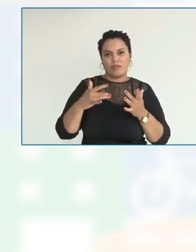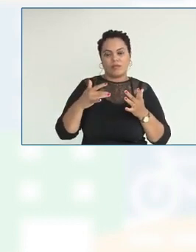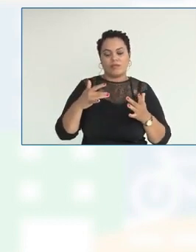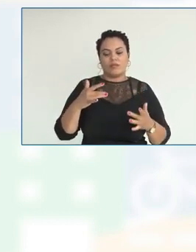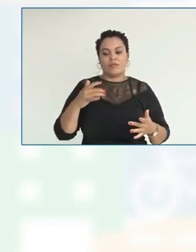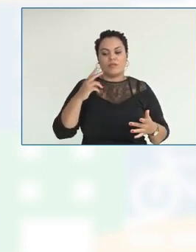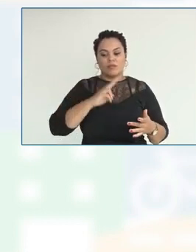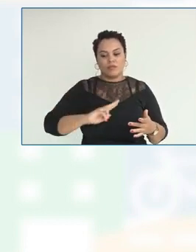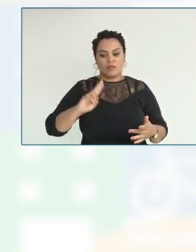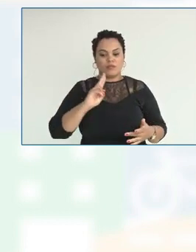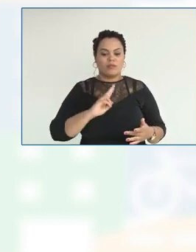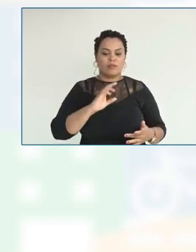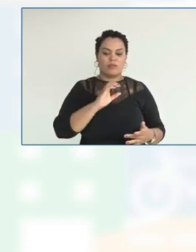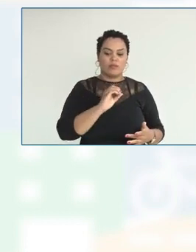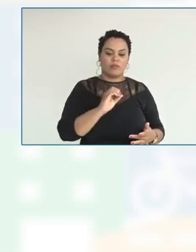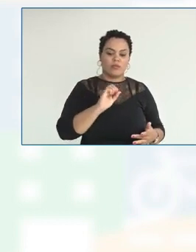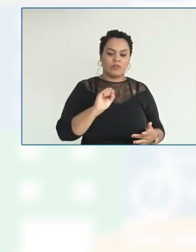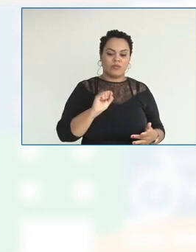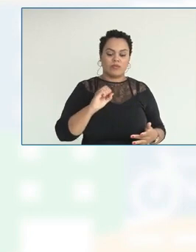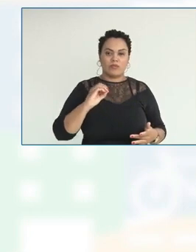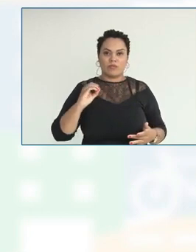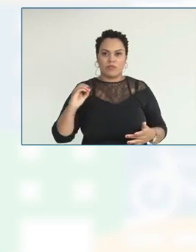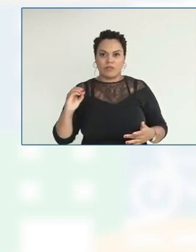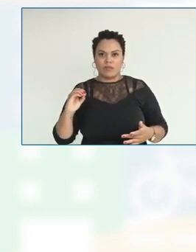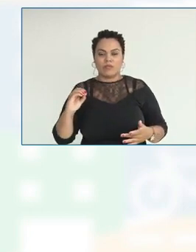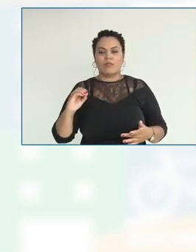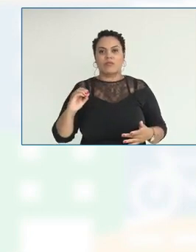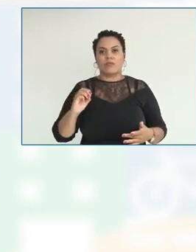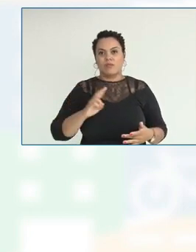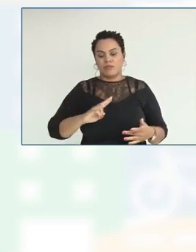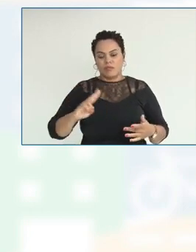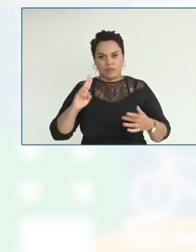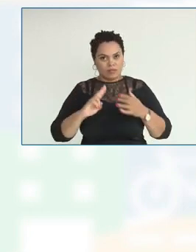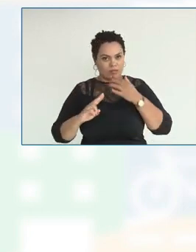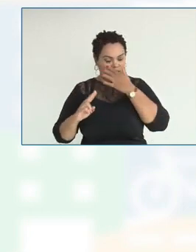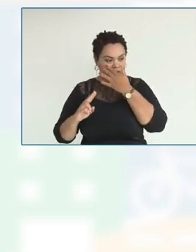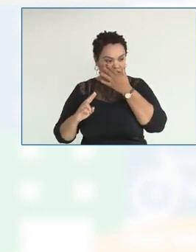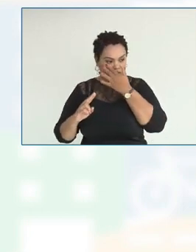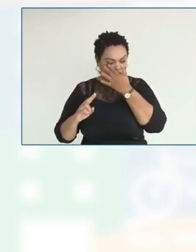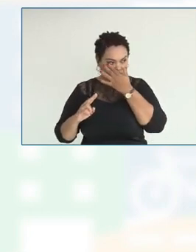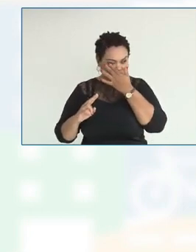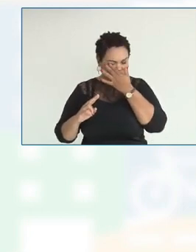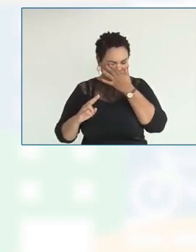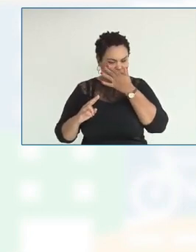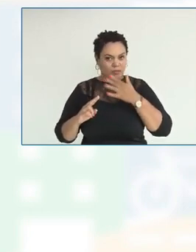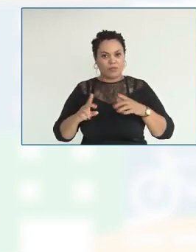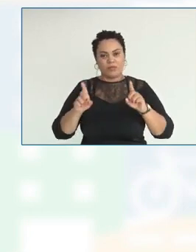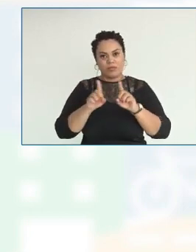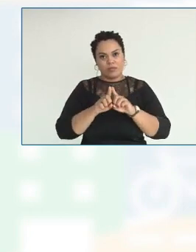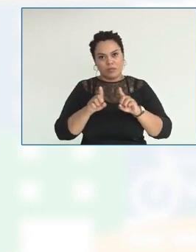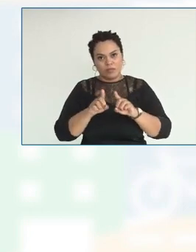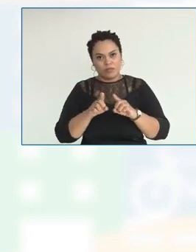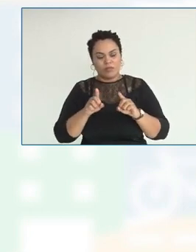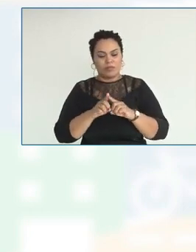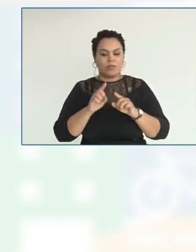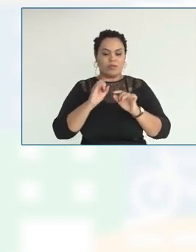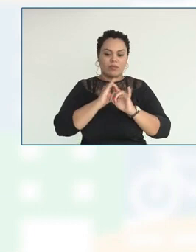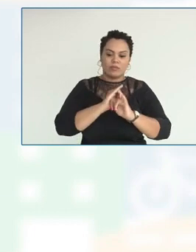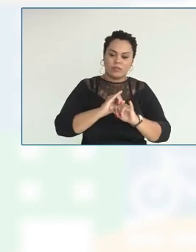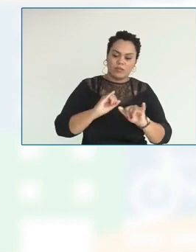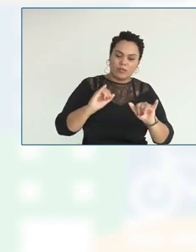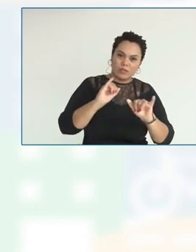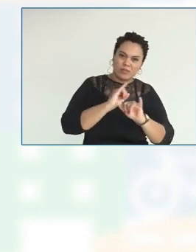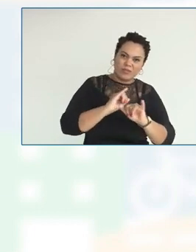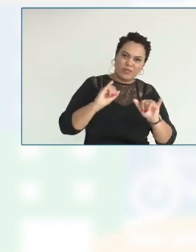outras linhas de comunicação, e também o programa, né, faz comunicação de massa. A gente tem um